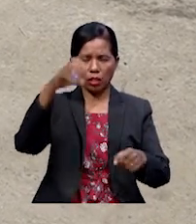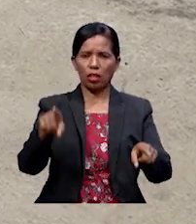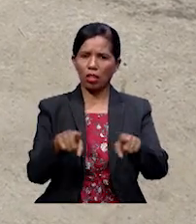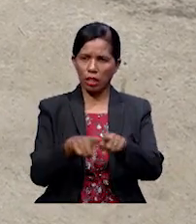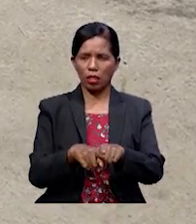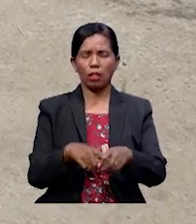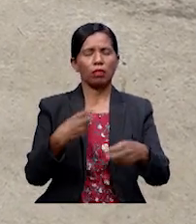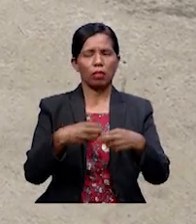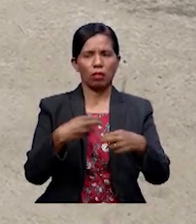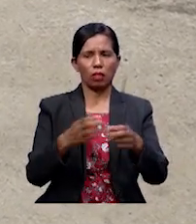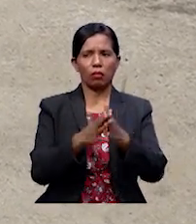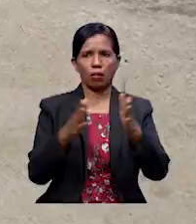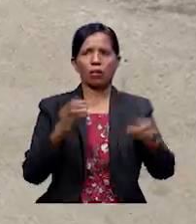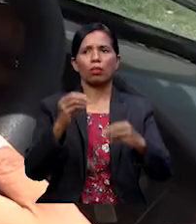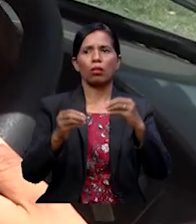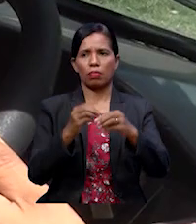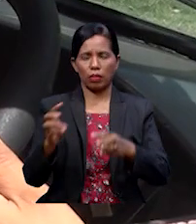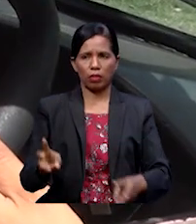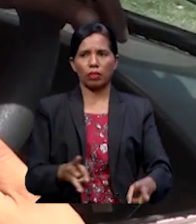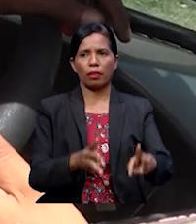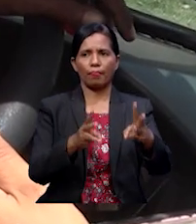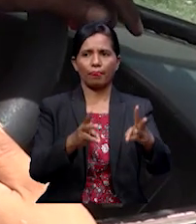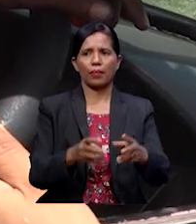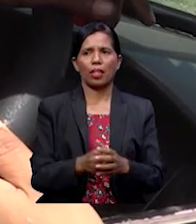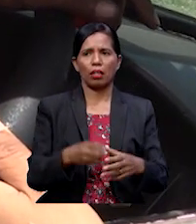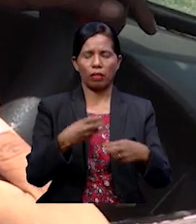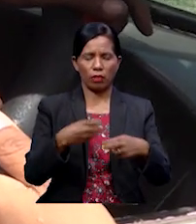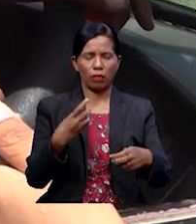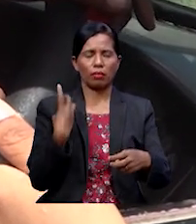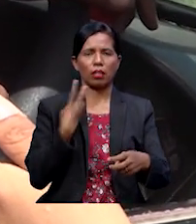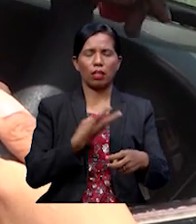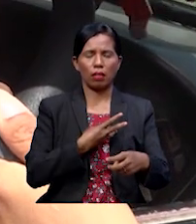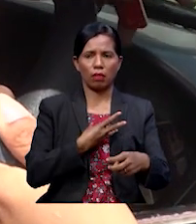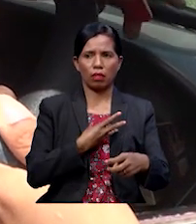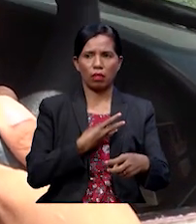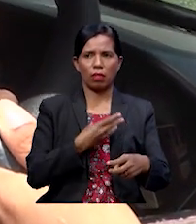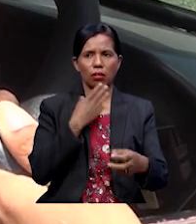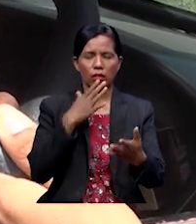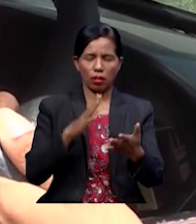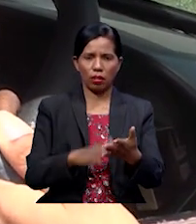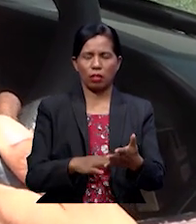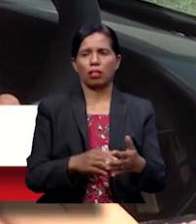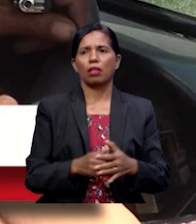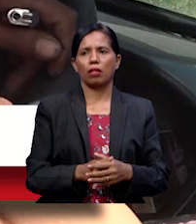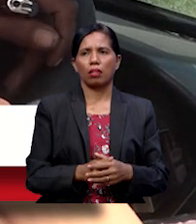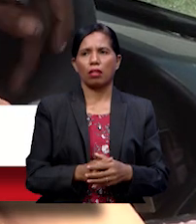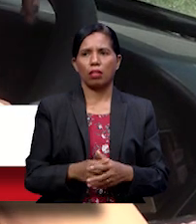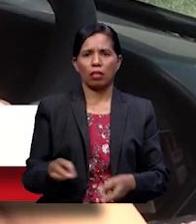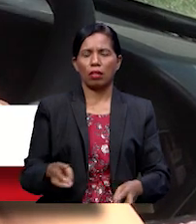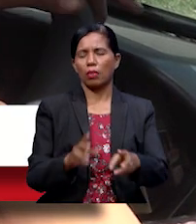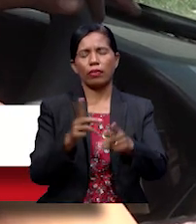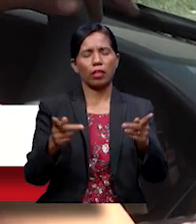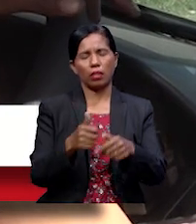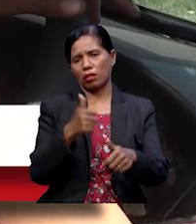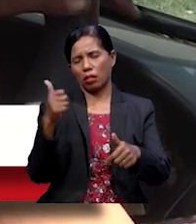nem dificuldades ba mi lidi kono ba estrada ne dit dificuldade Miami be larun dia kita tama dalan ne mazalu seluk dia ko tu